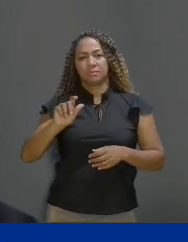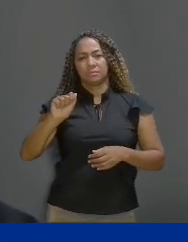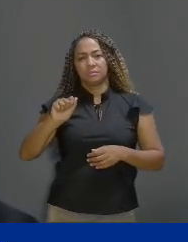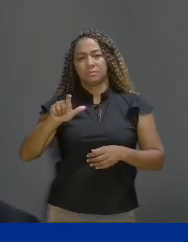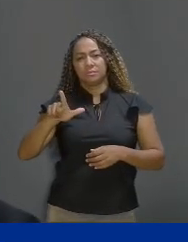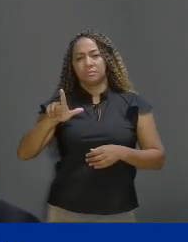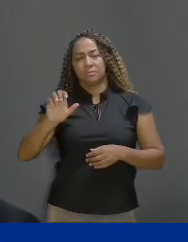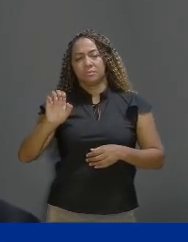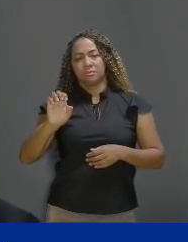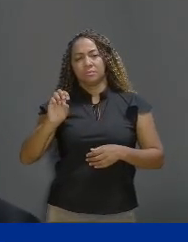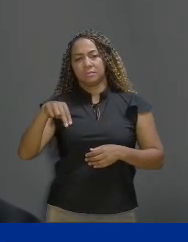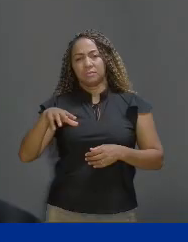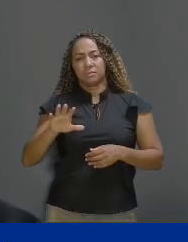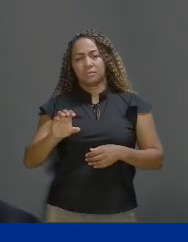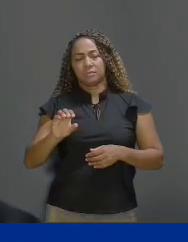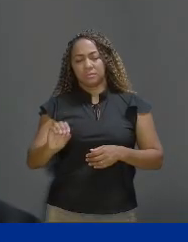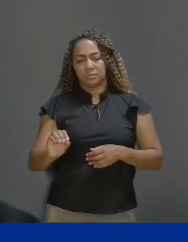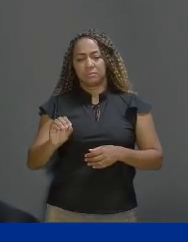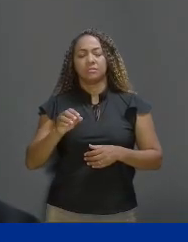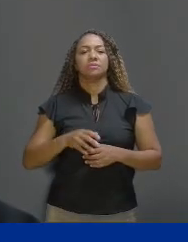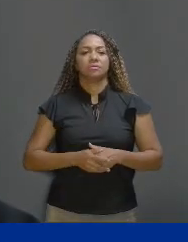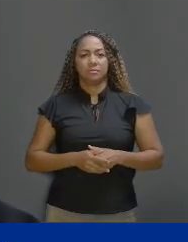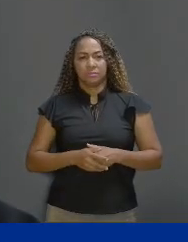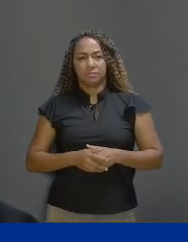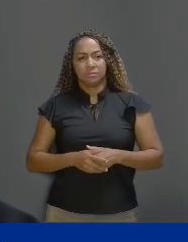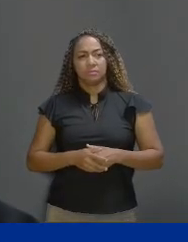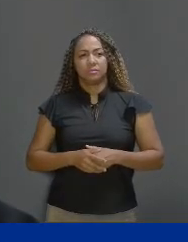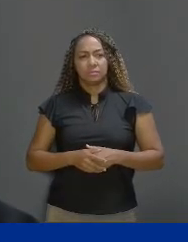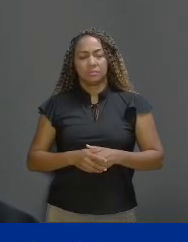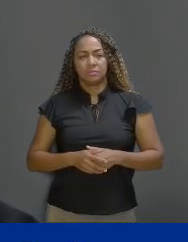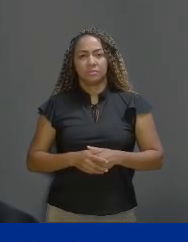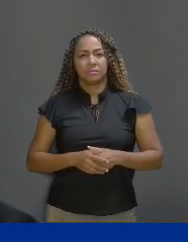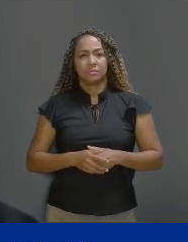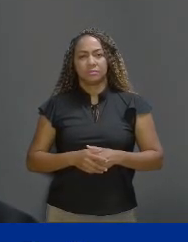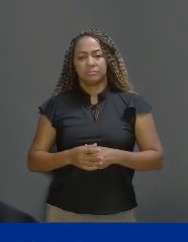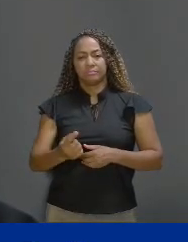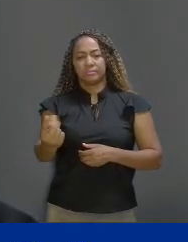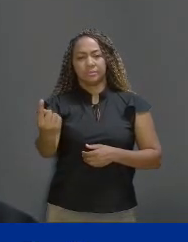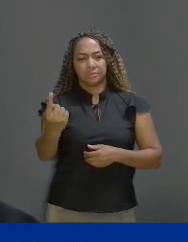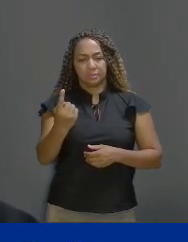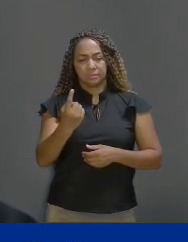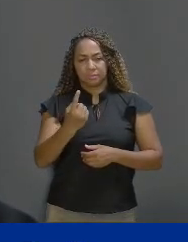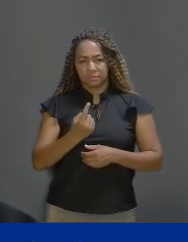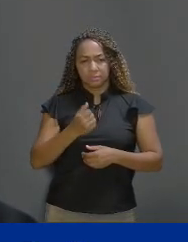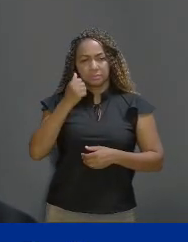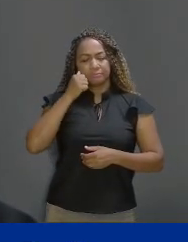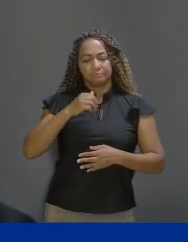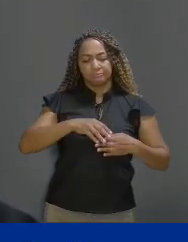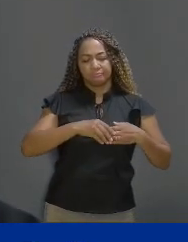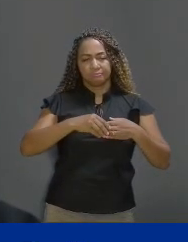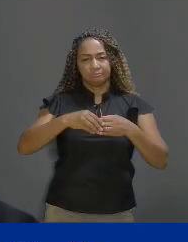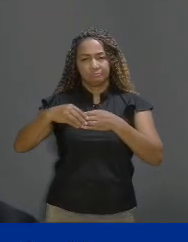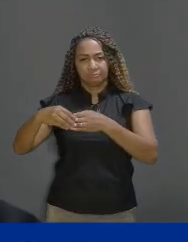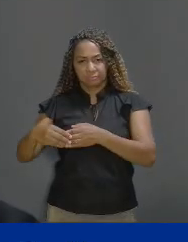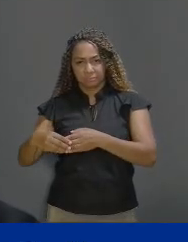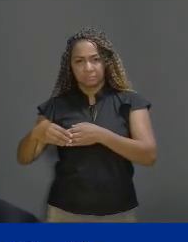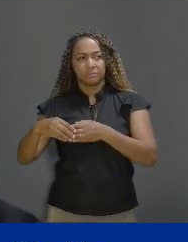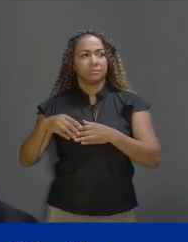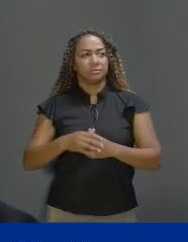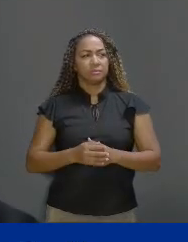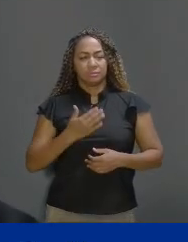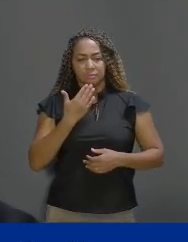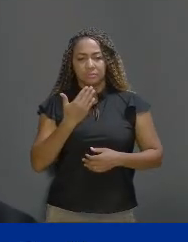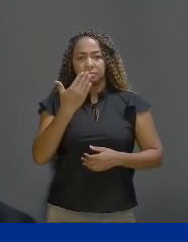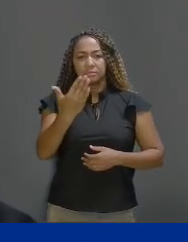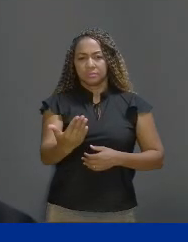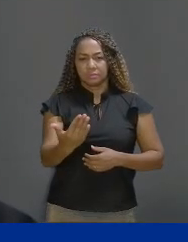Sei Neto para conduzir a excelentíssima magistrada Keila Cristine Banha Bastos Utzig à